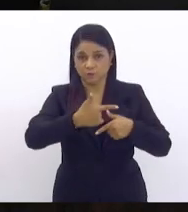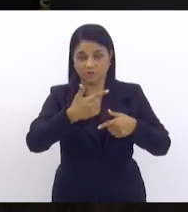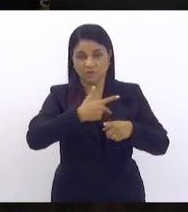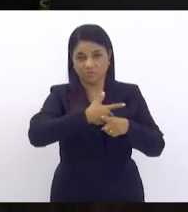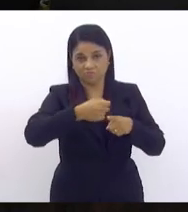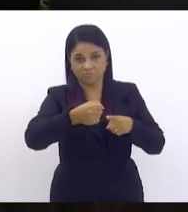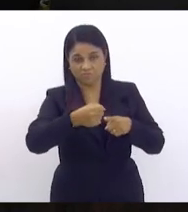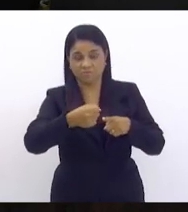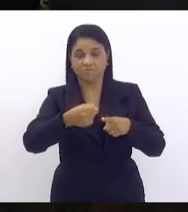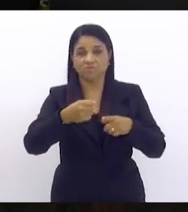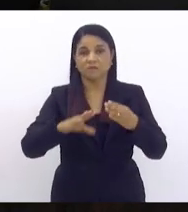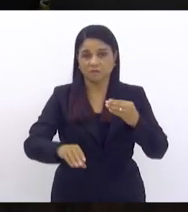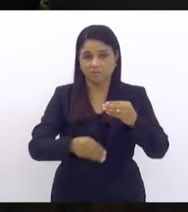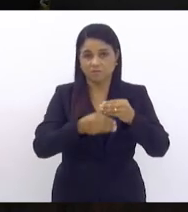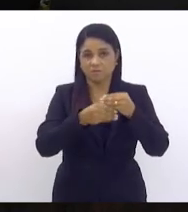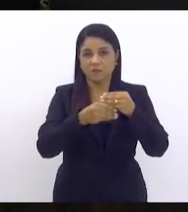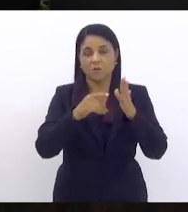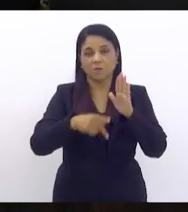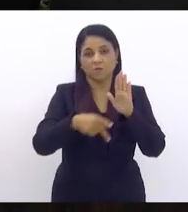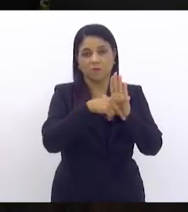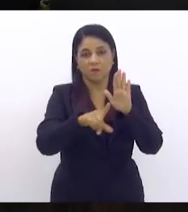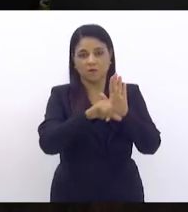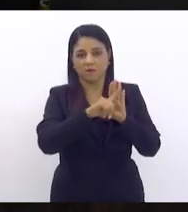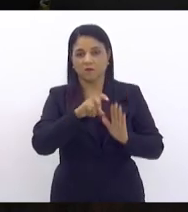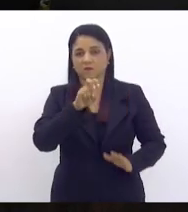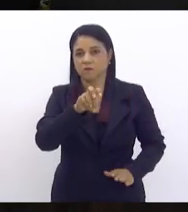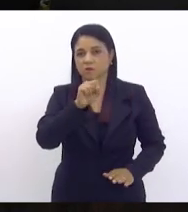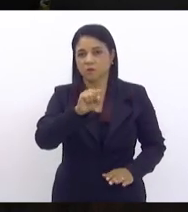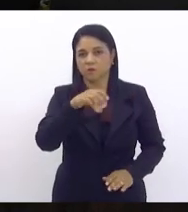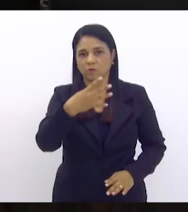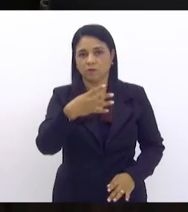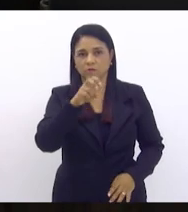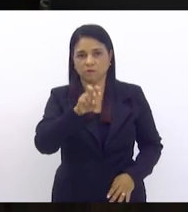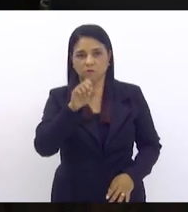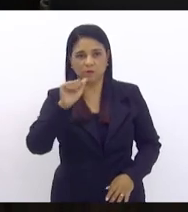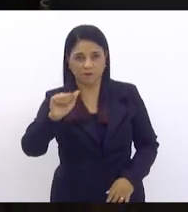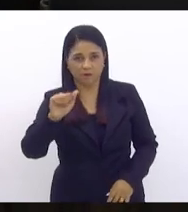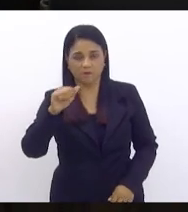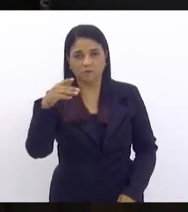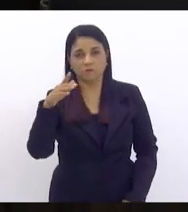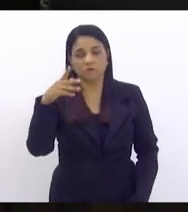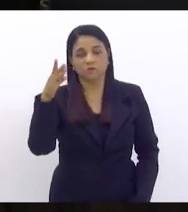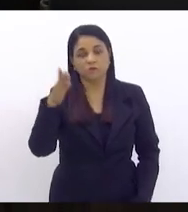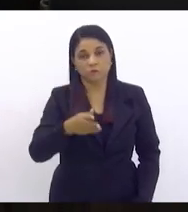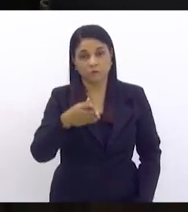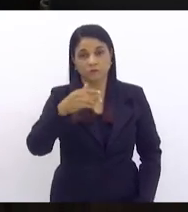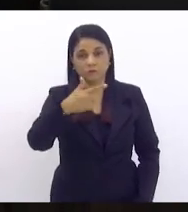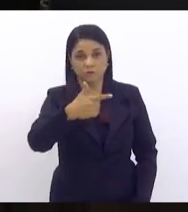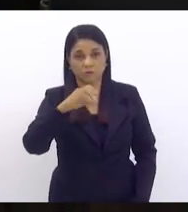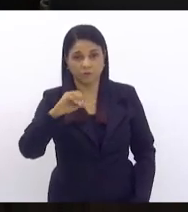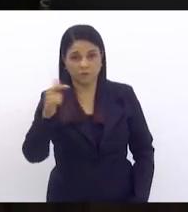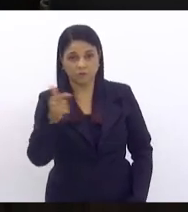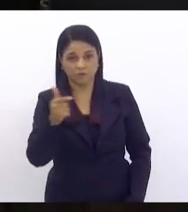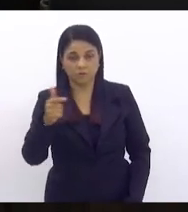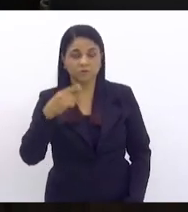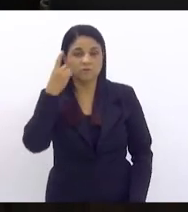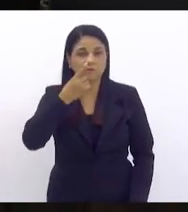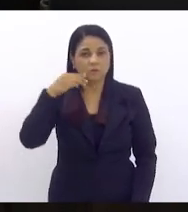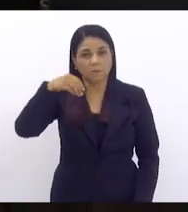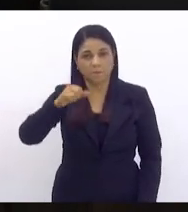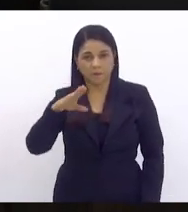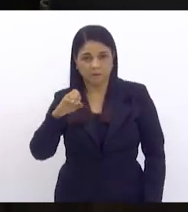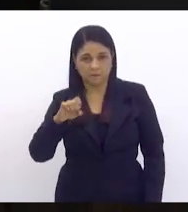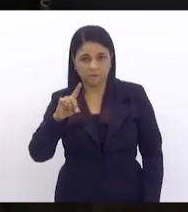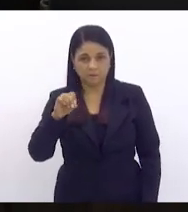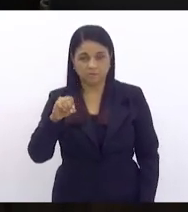vencido, assim emendado. Projeto de lei número 5845-A de 2022, de autoria do deputado Carlos Macedo,